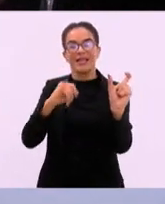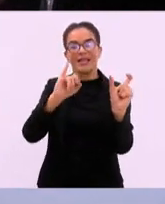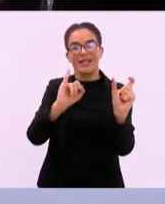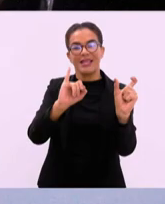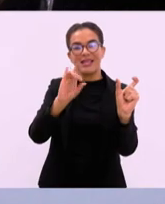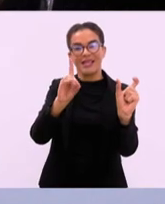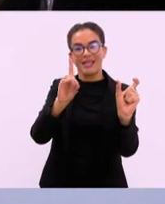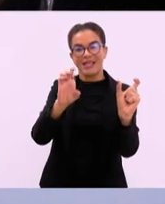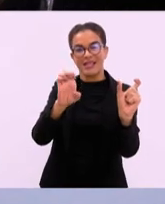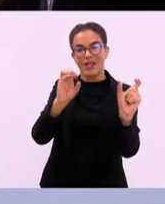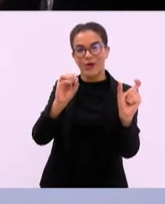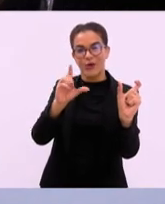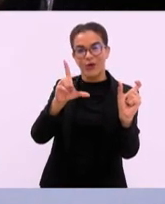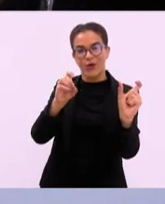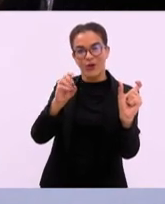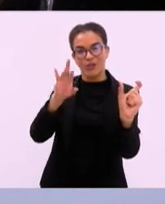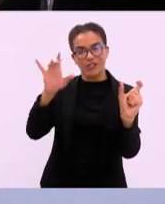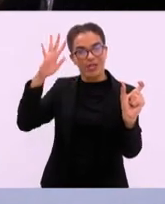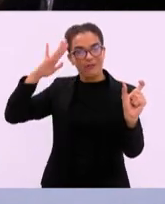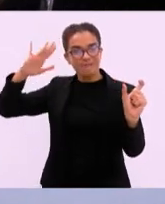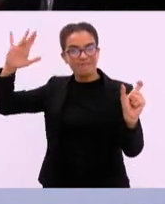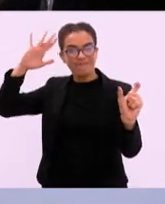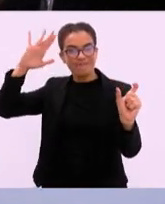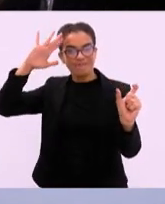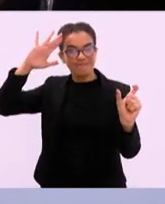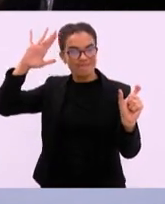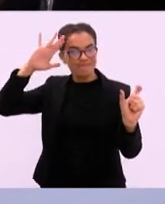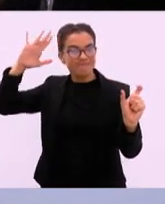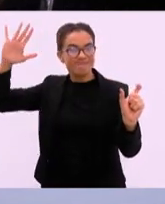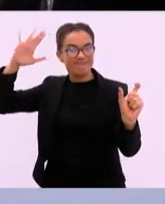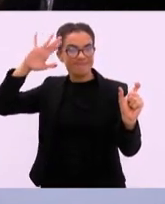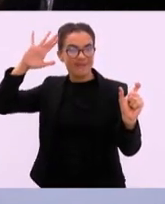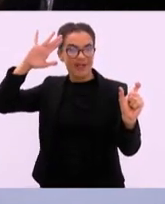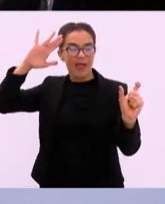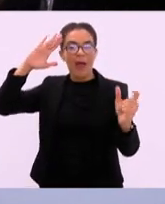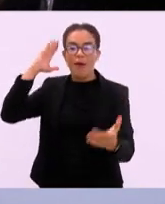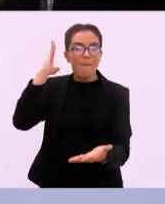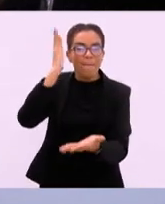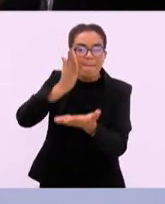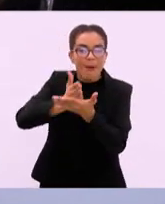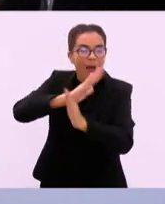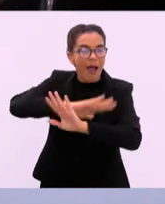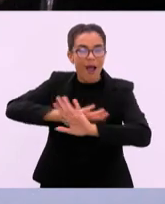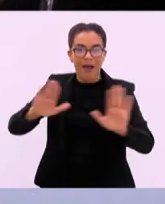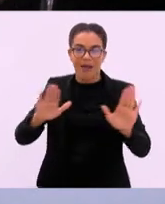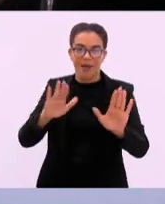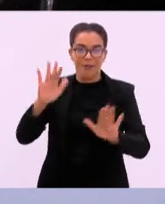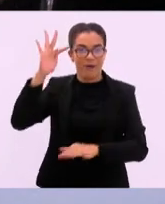que existe política sem ideologia, a gente acaba com a filosofia.